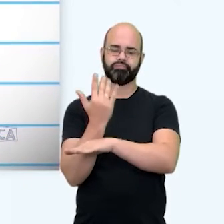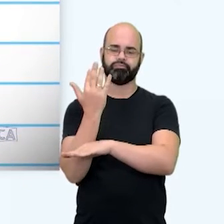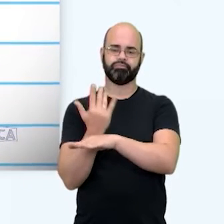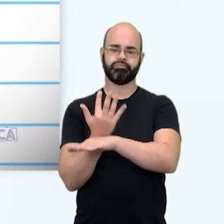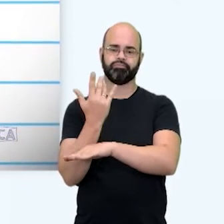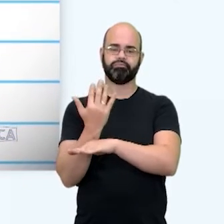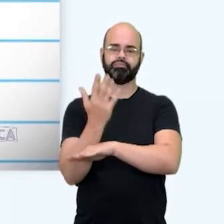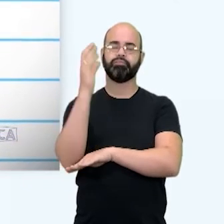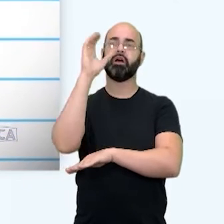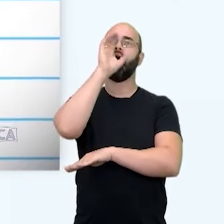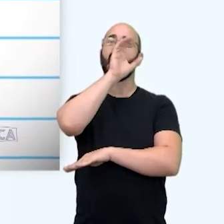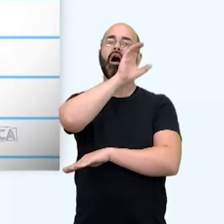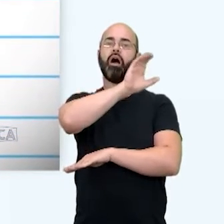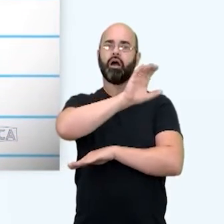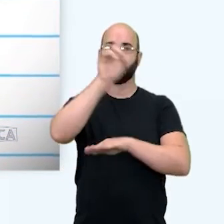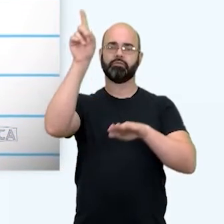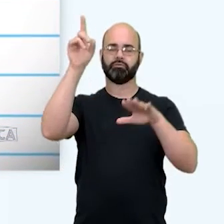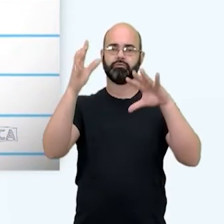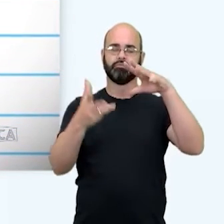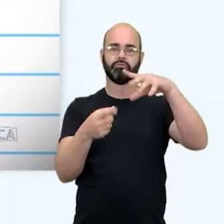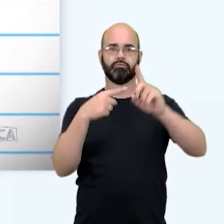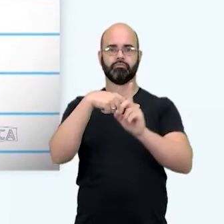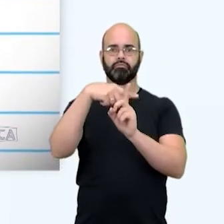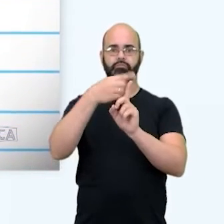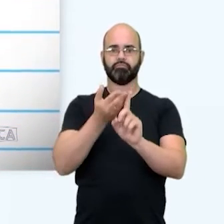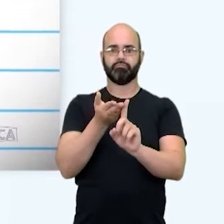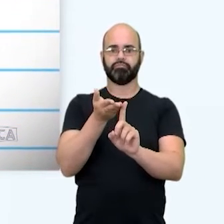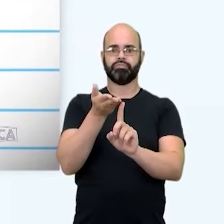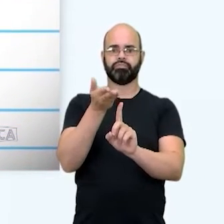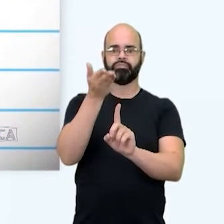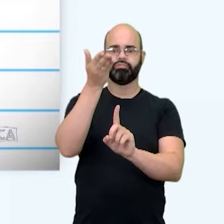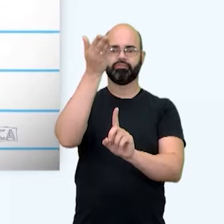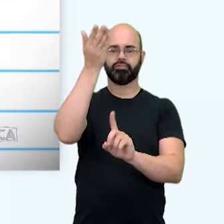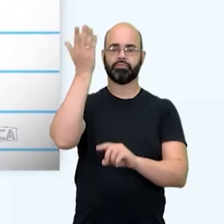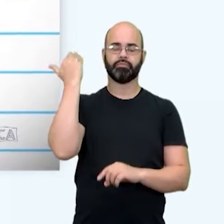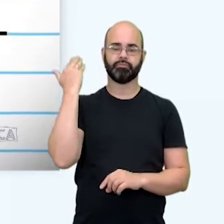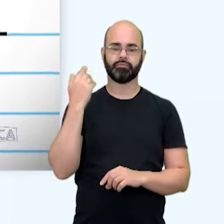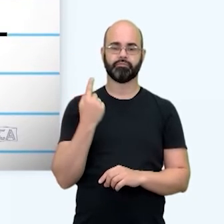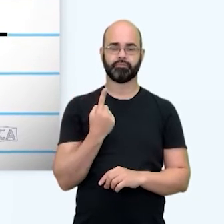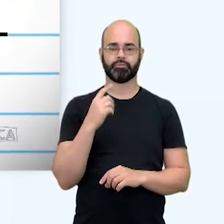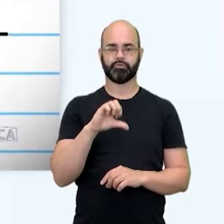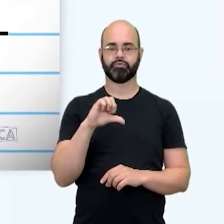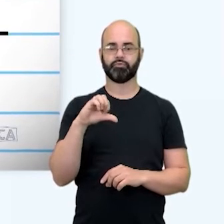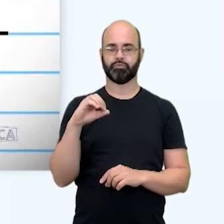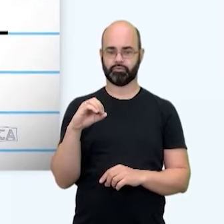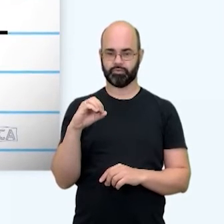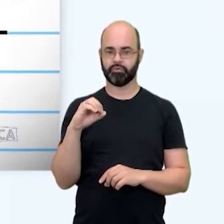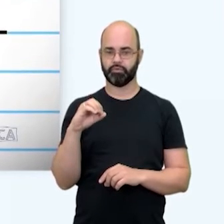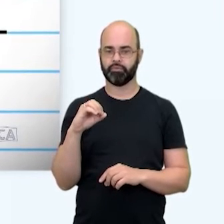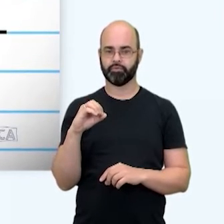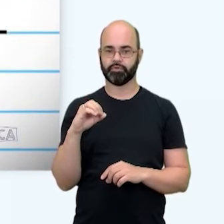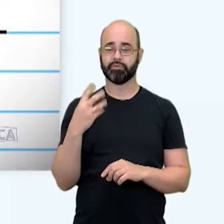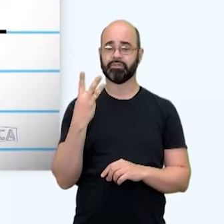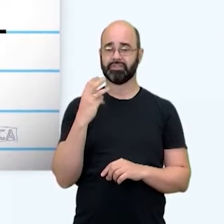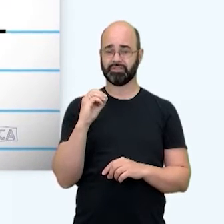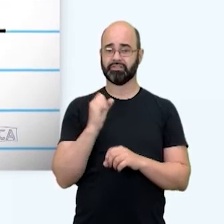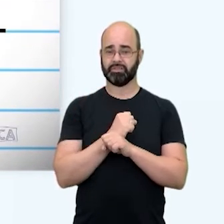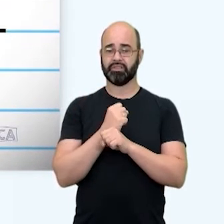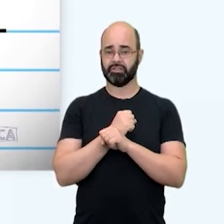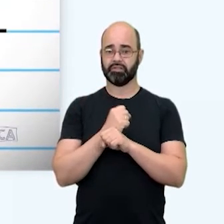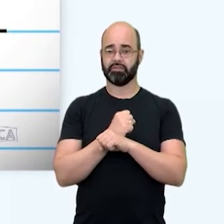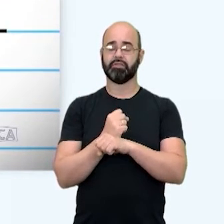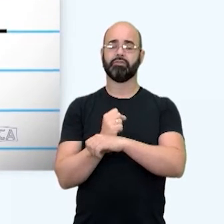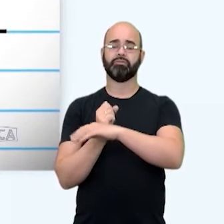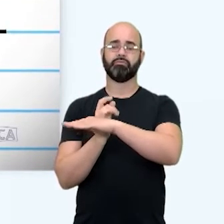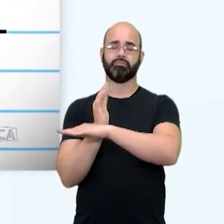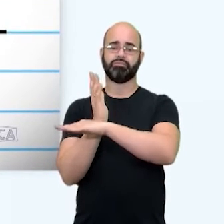responsáveis pelo aquecimento global, aumentou vertiginosamente. Desde 1990, ou seja, em menos de 30 anos, as emissões de dióxido